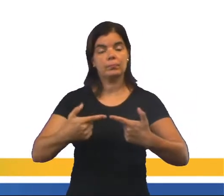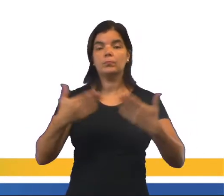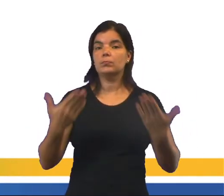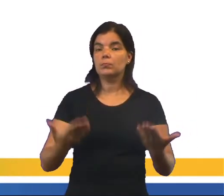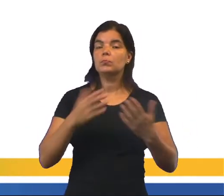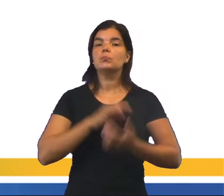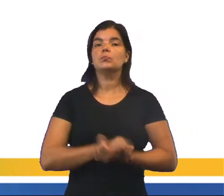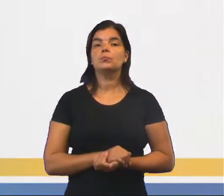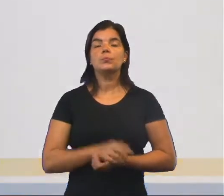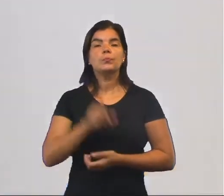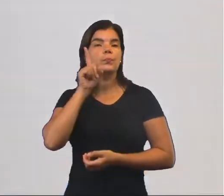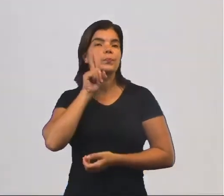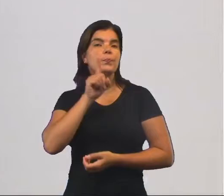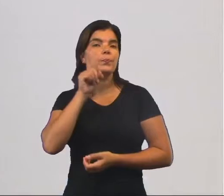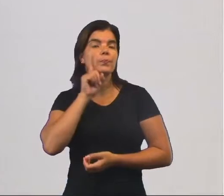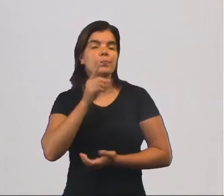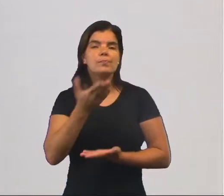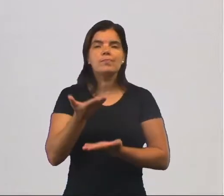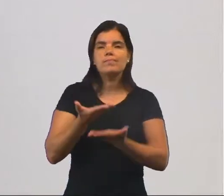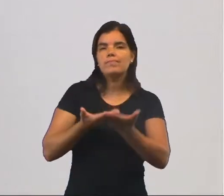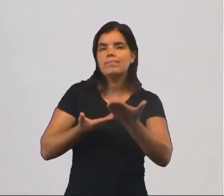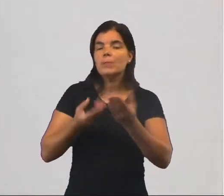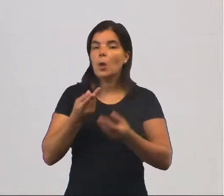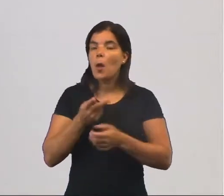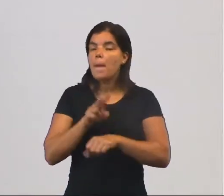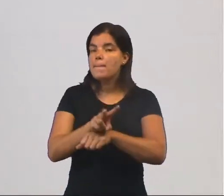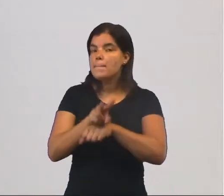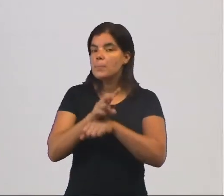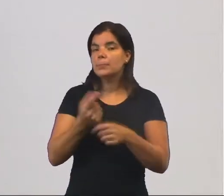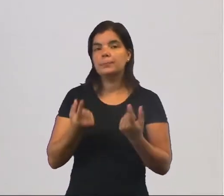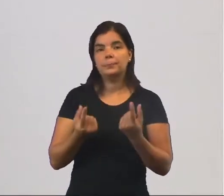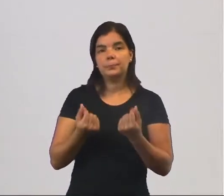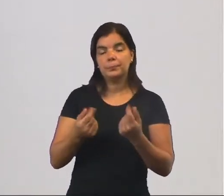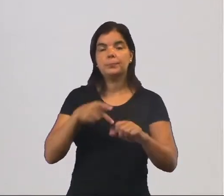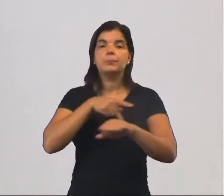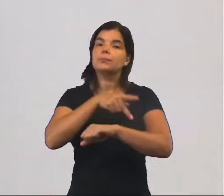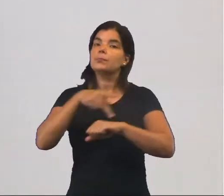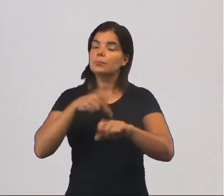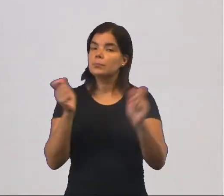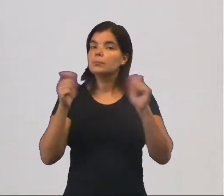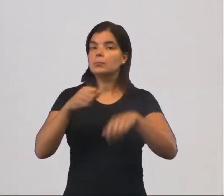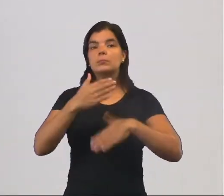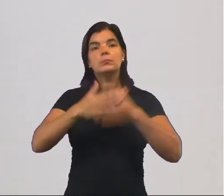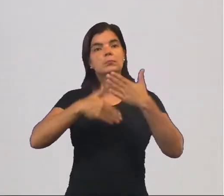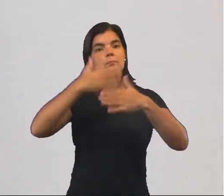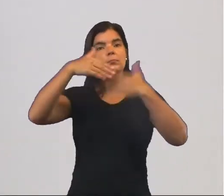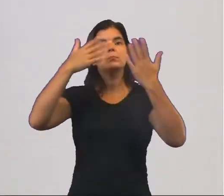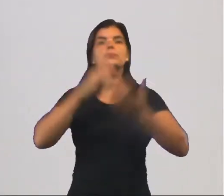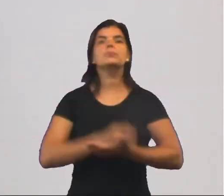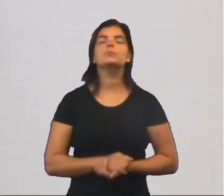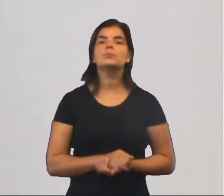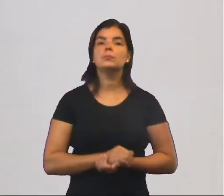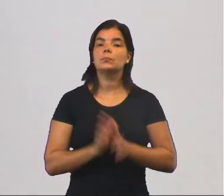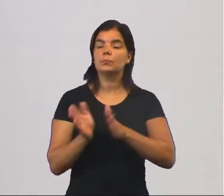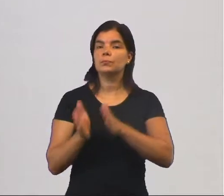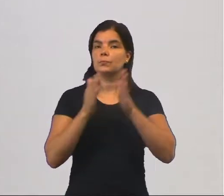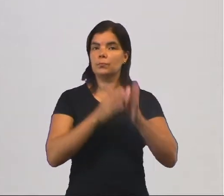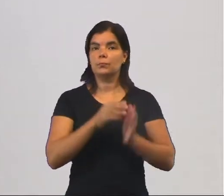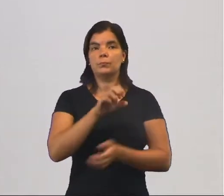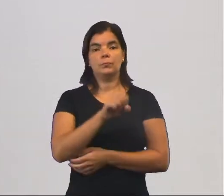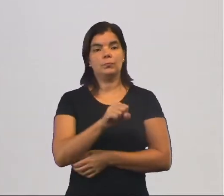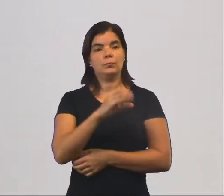Então, assim, os Estados Unidos, ele meio que emprestava dinheiro para que os países pudessem se recuperar. Já no